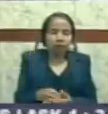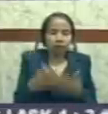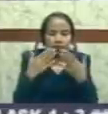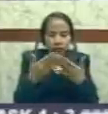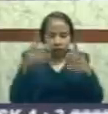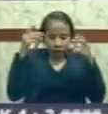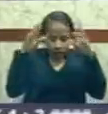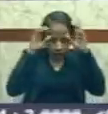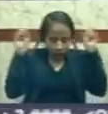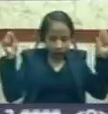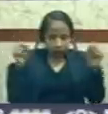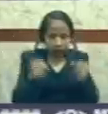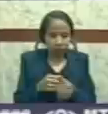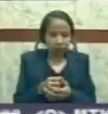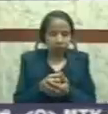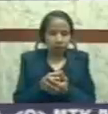Obrigado, Presidente.